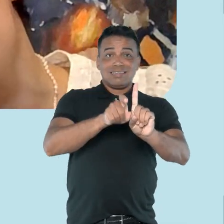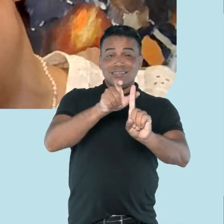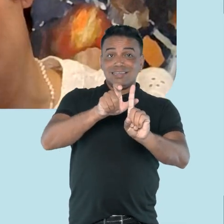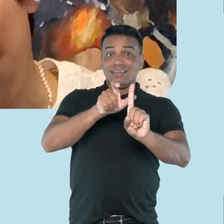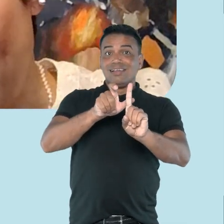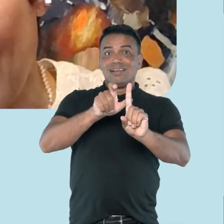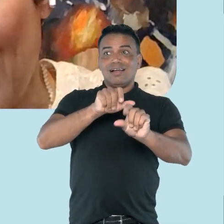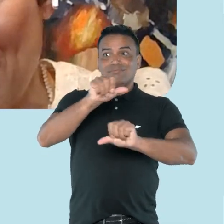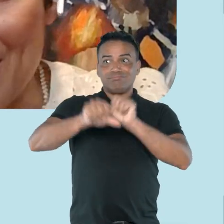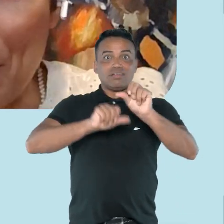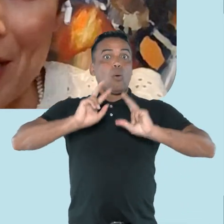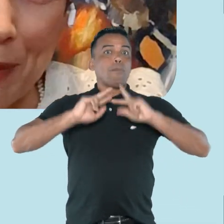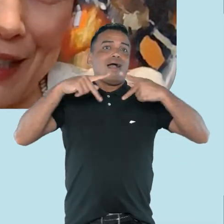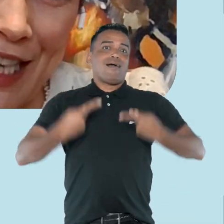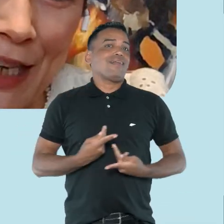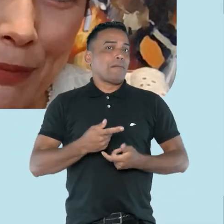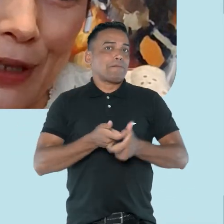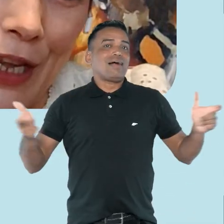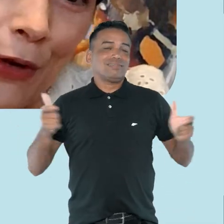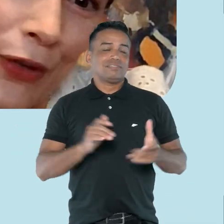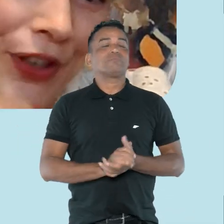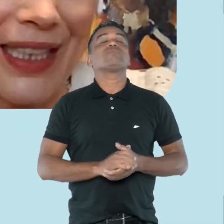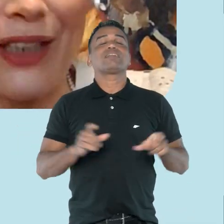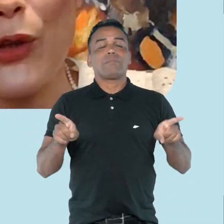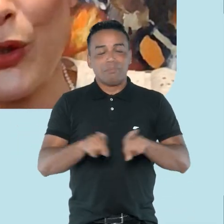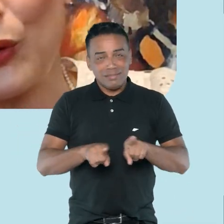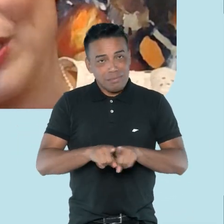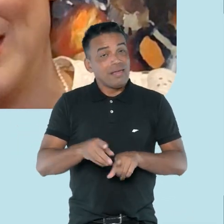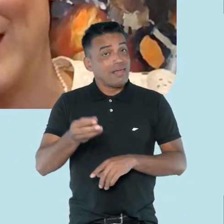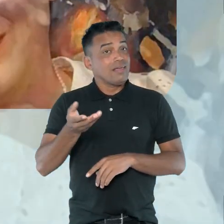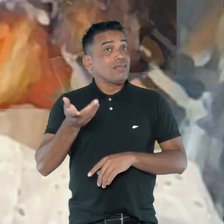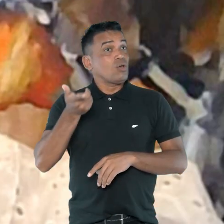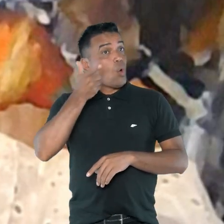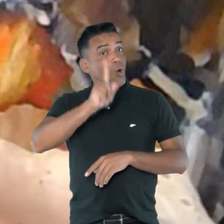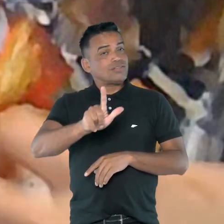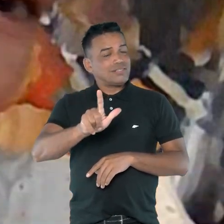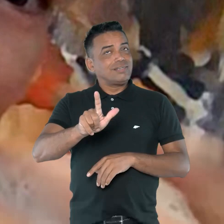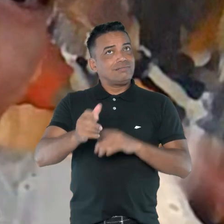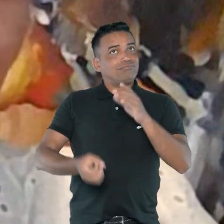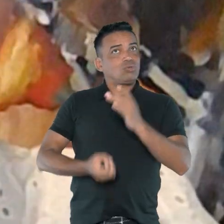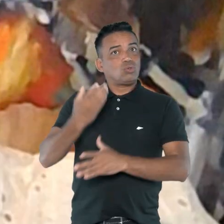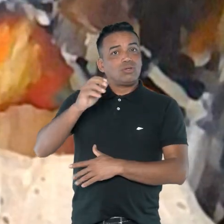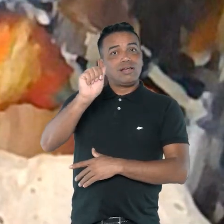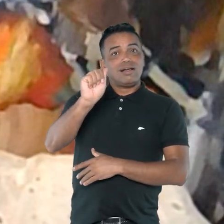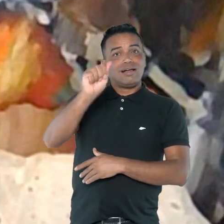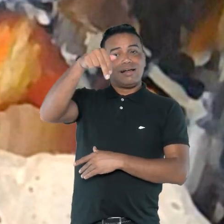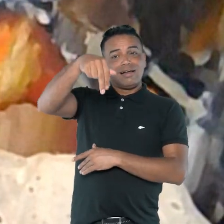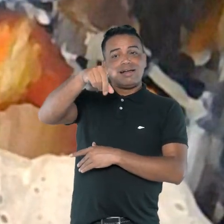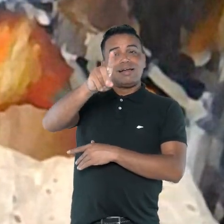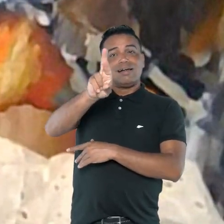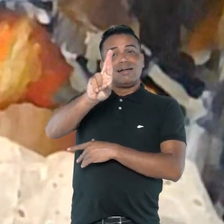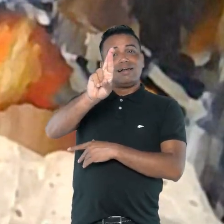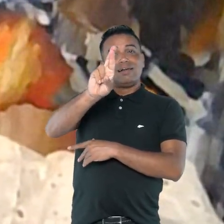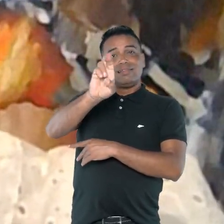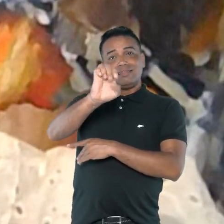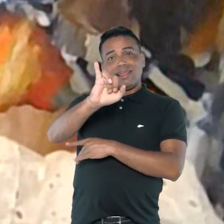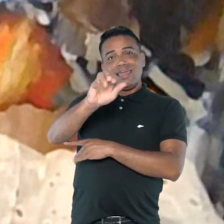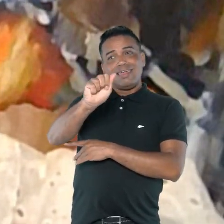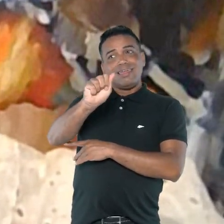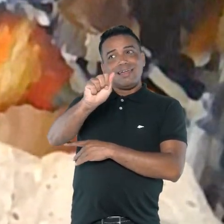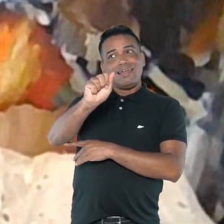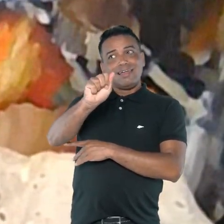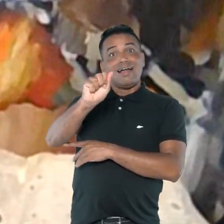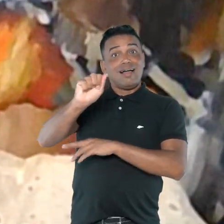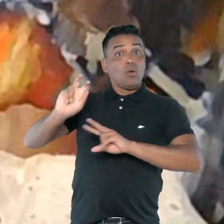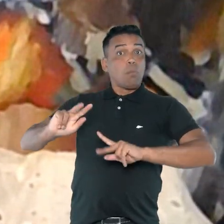mais humana. Mas, ao mesmo tempo, eu consegui construir a Andréia tendo a minha própria experiência também e fazendo ela ficar